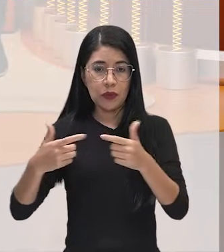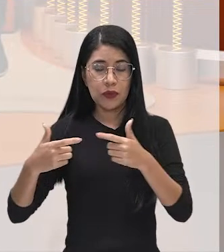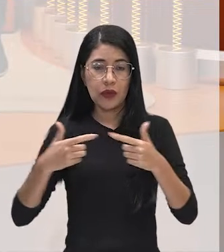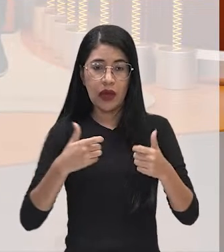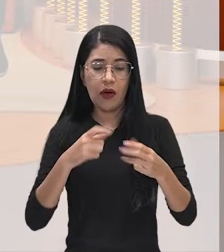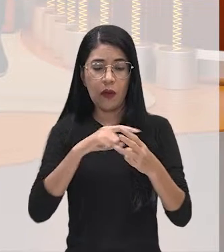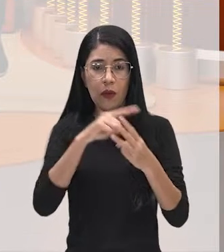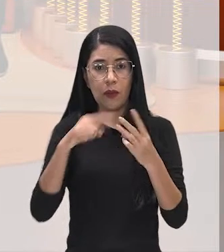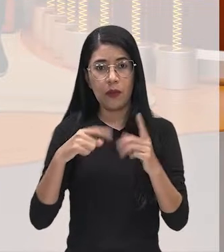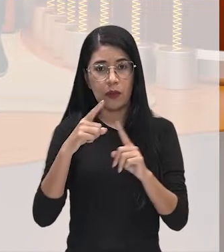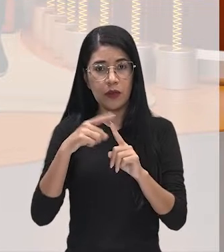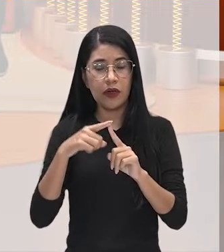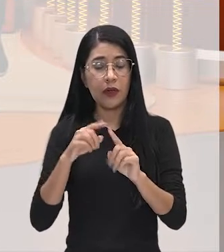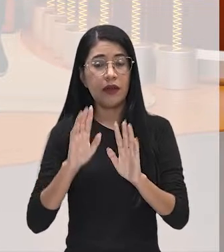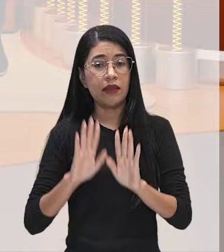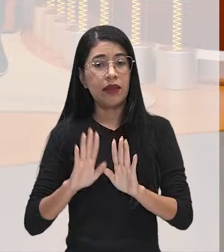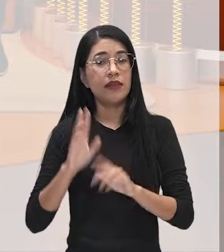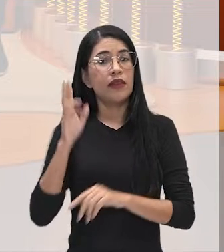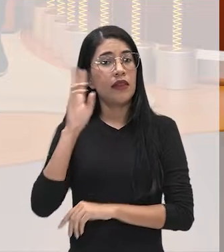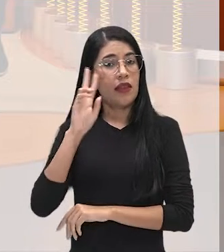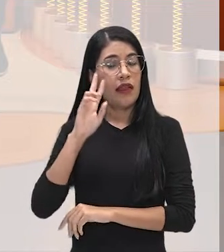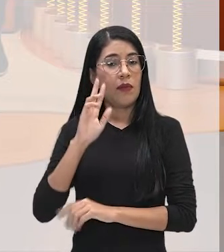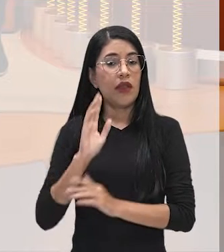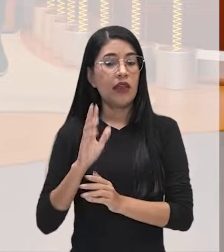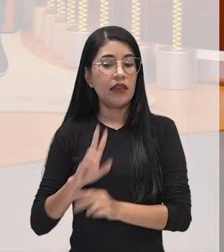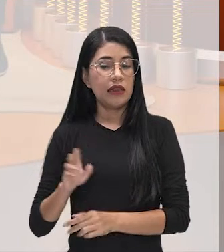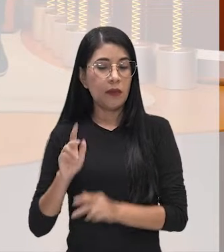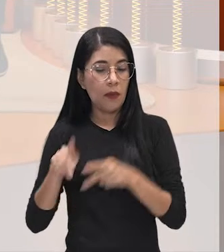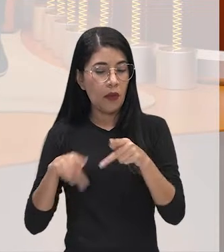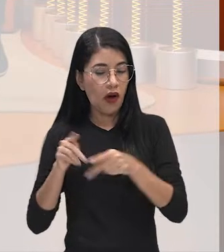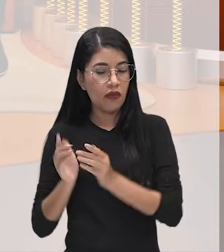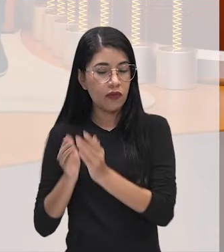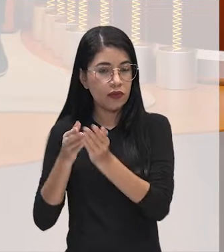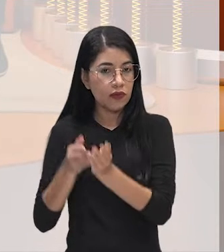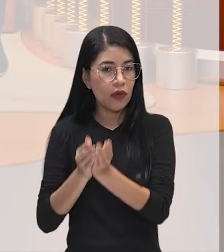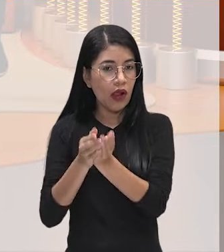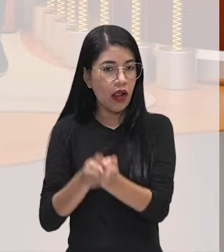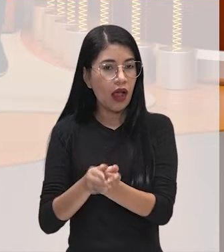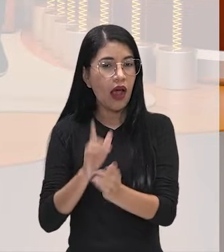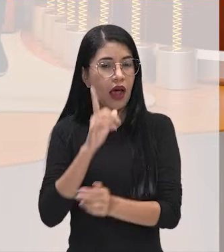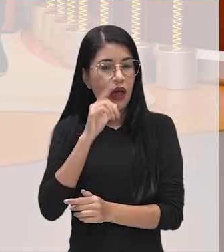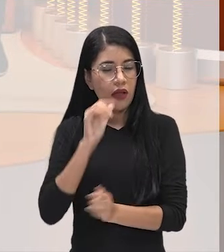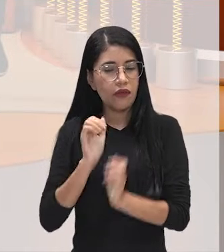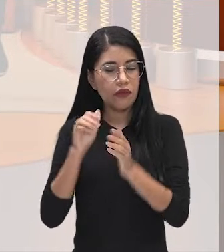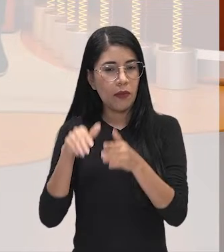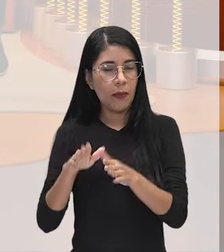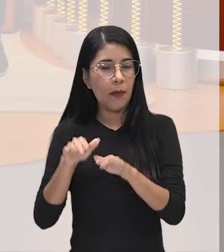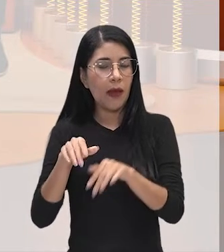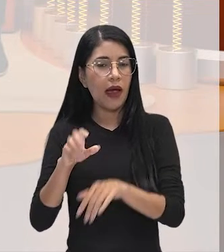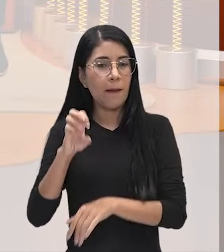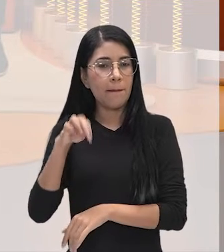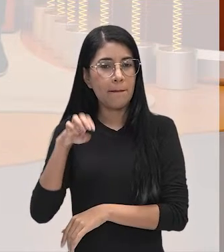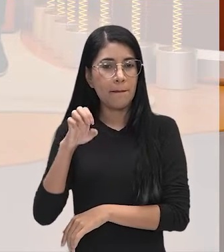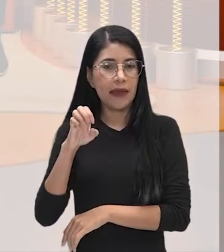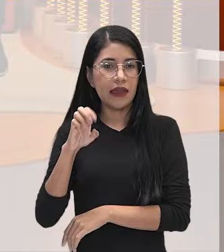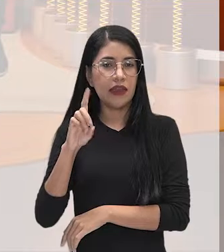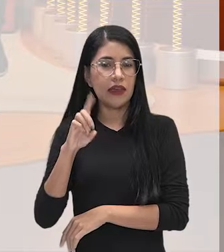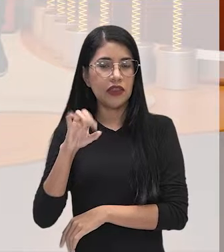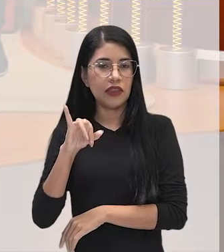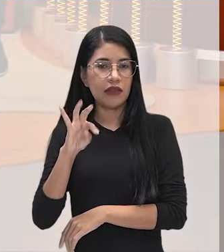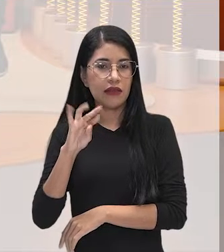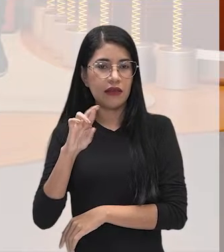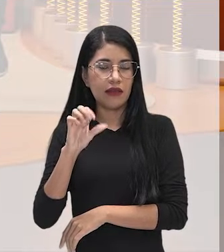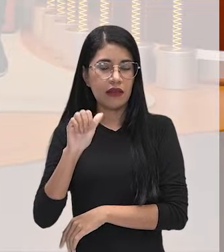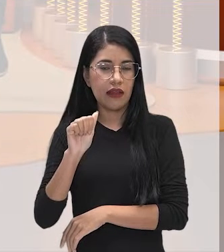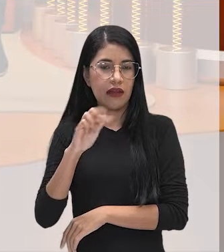Lembra, eles são povos navegadores ali, então, do mar Mediterrâneo. Exatamente por isso, eu preciso dominar